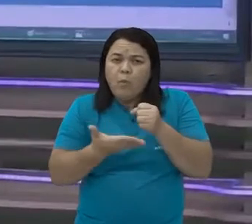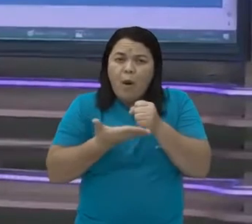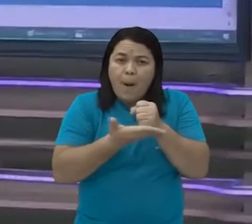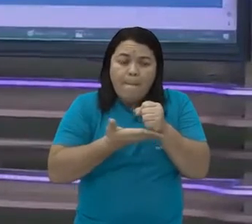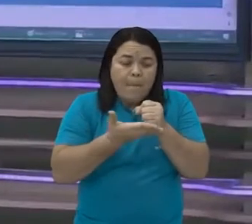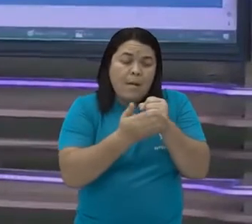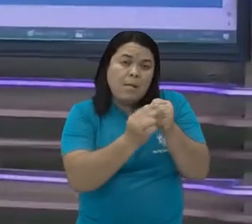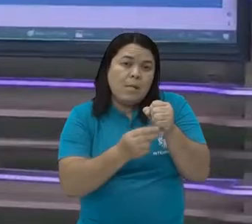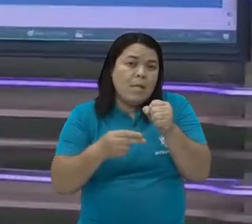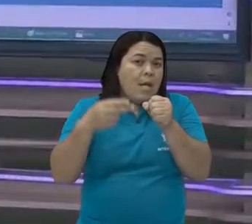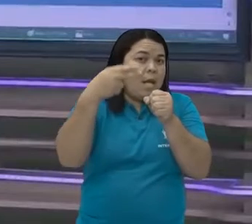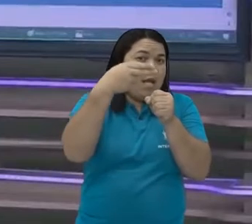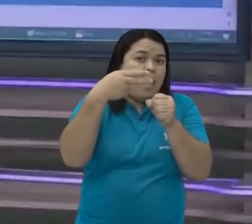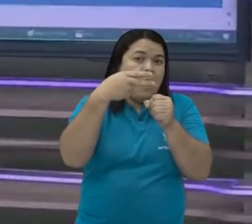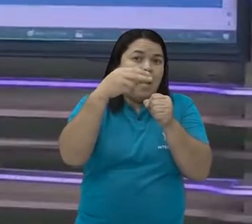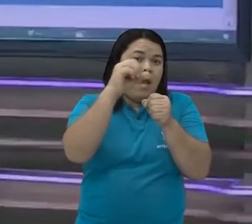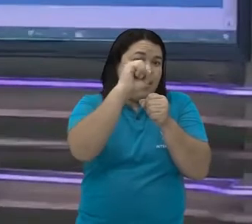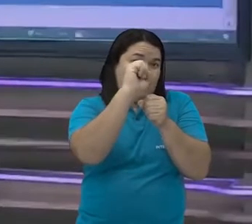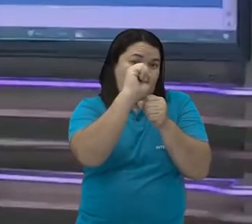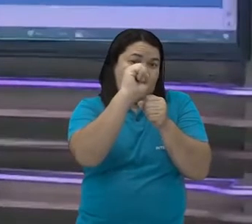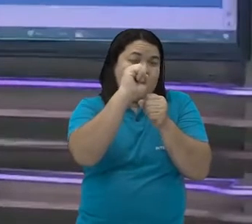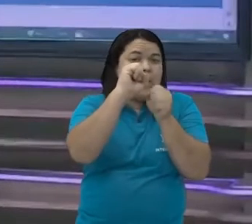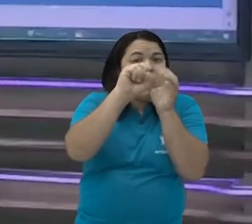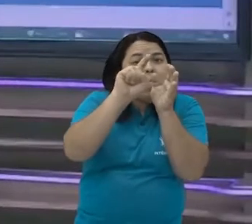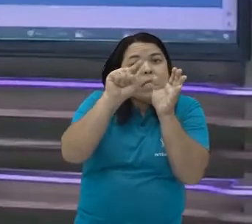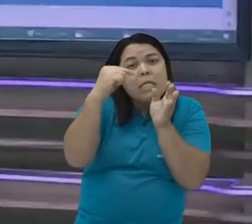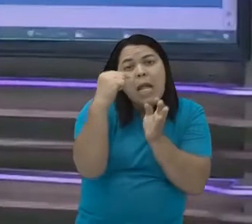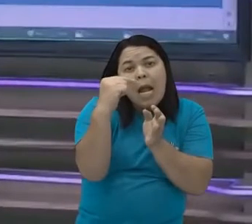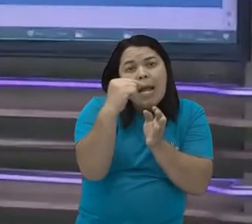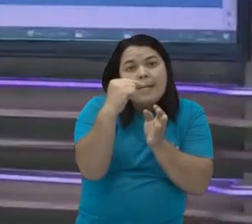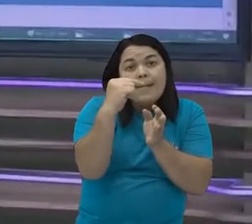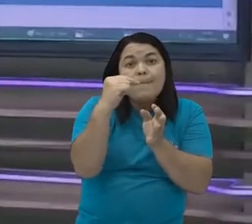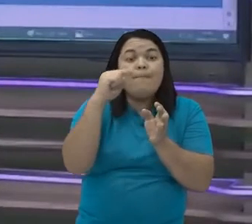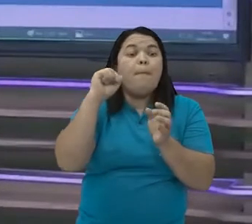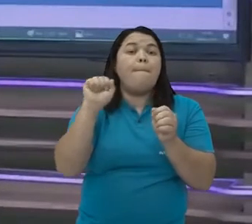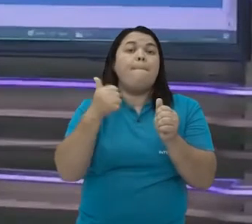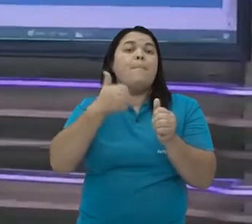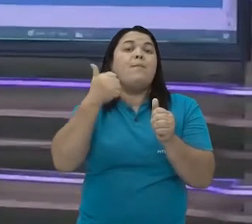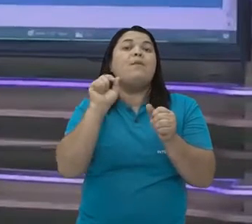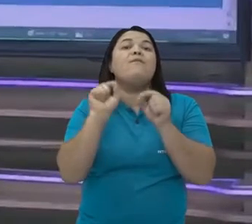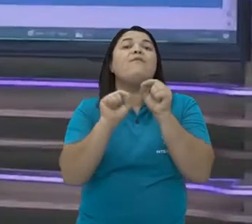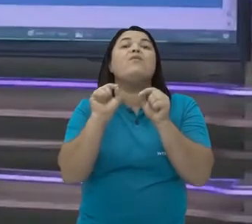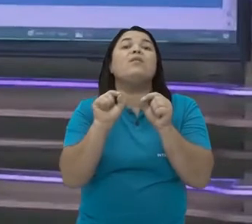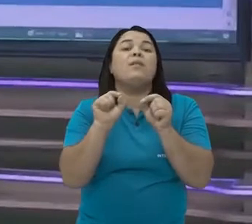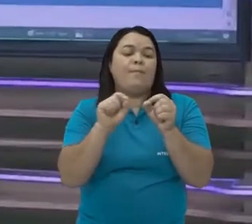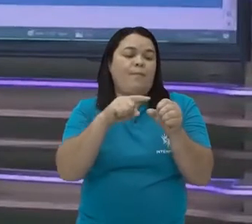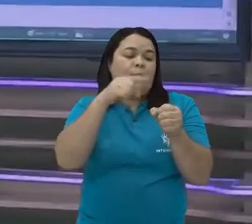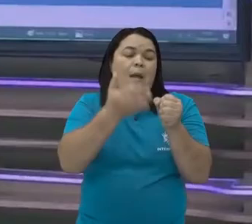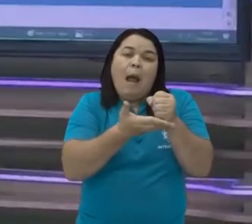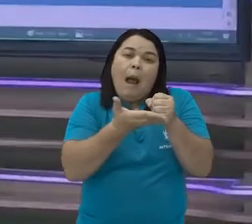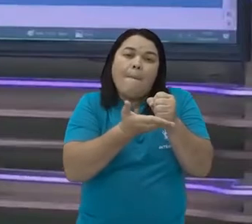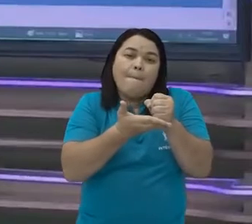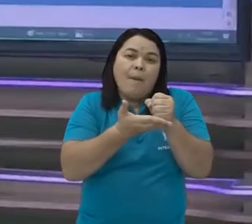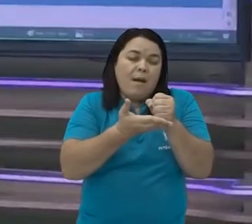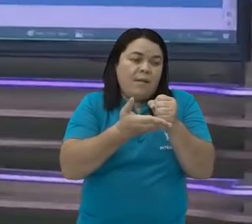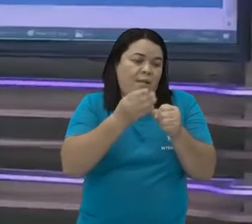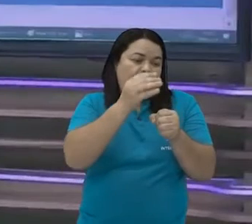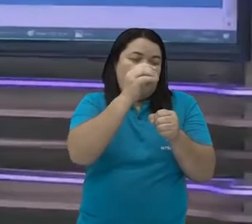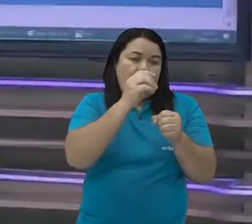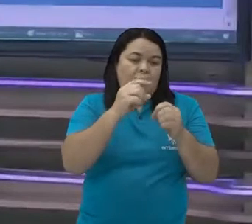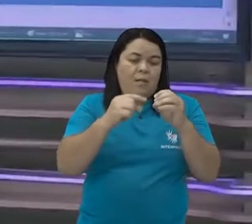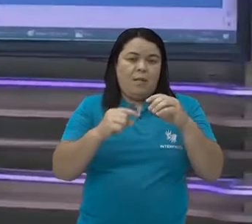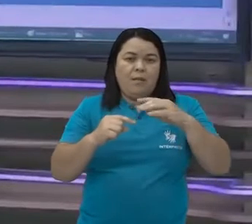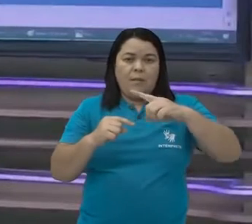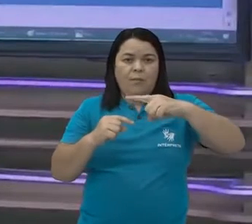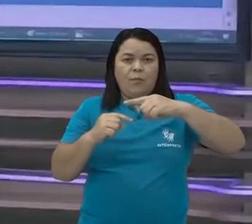que acontece? Eu vou primeiro inverter a base. Não se esqueçam que inverter a base, o ato de